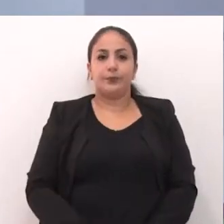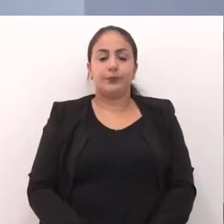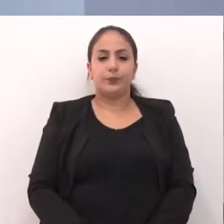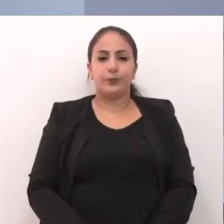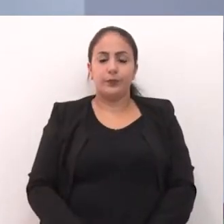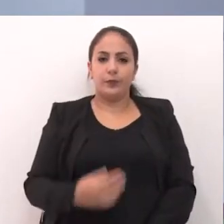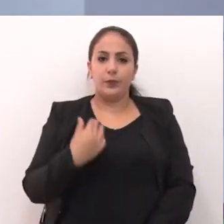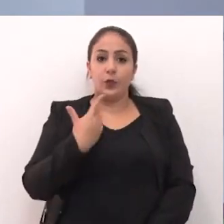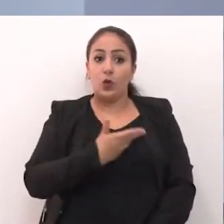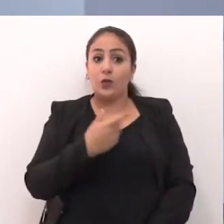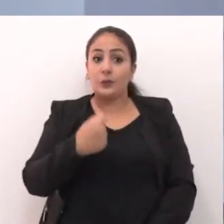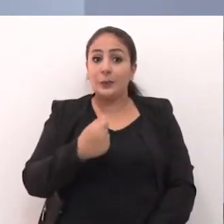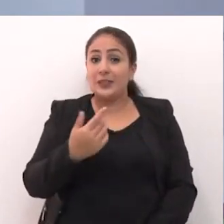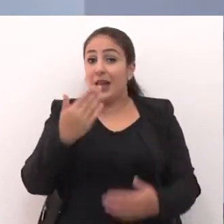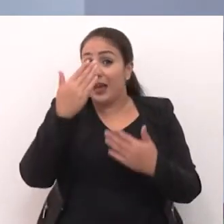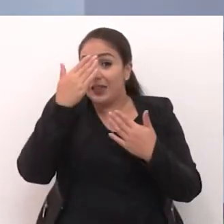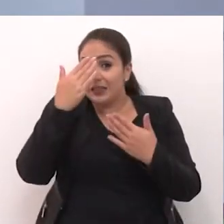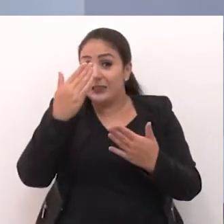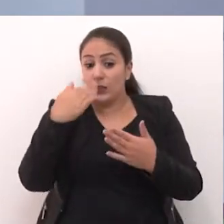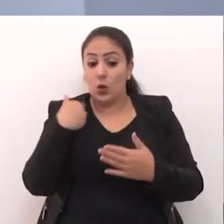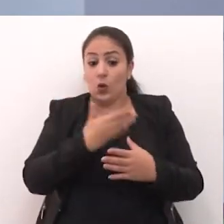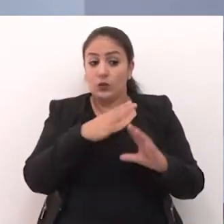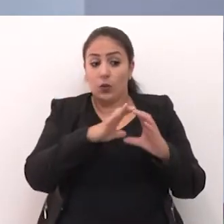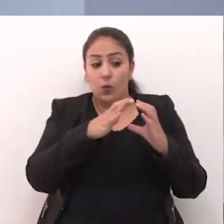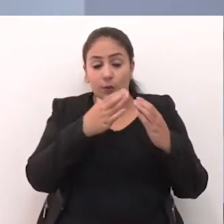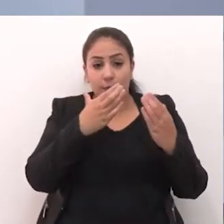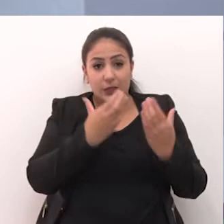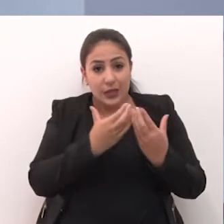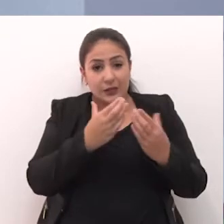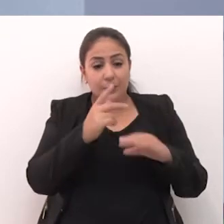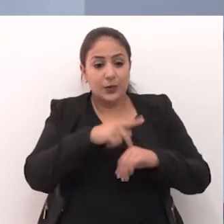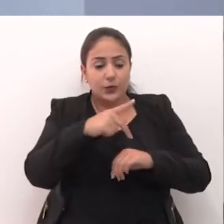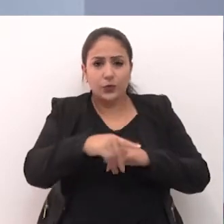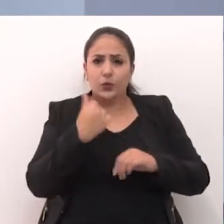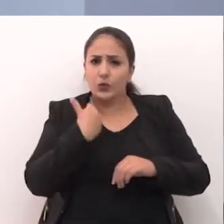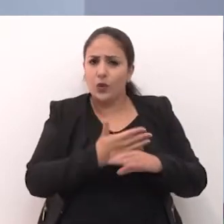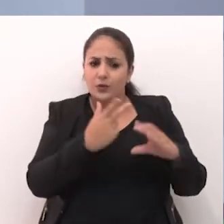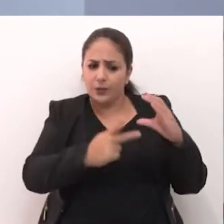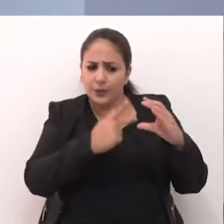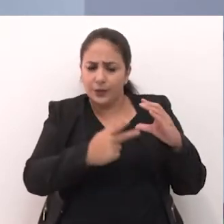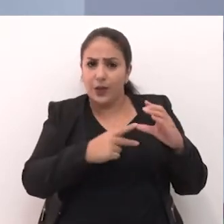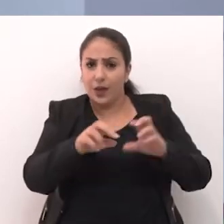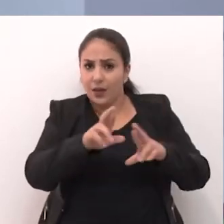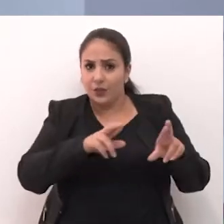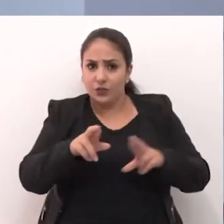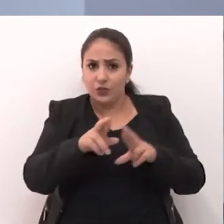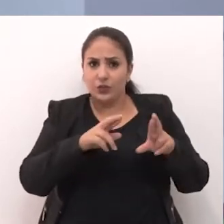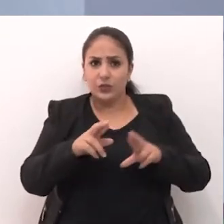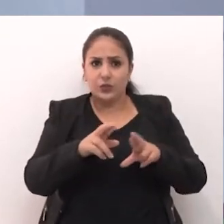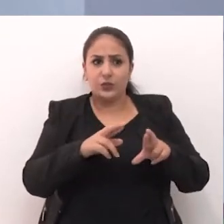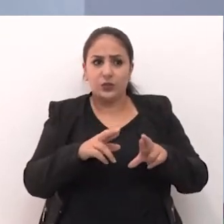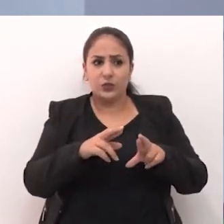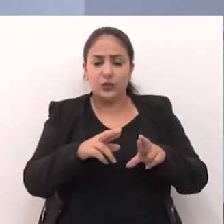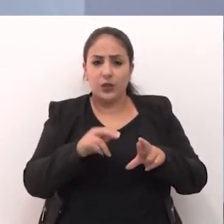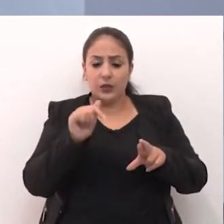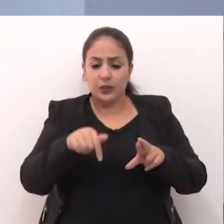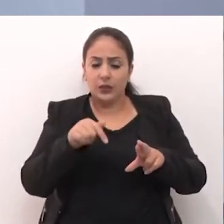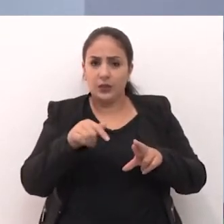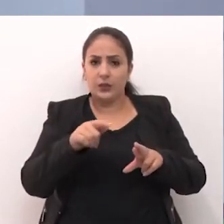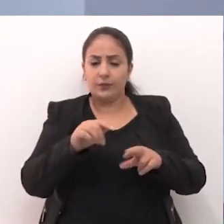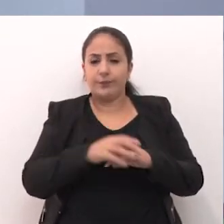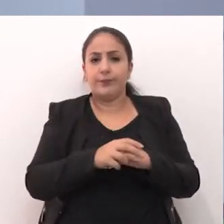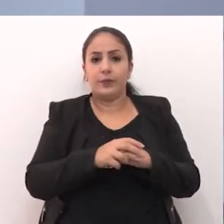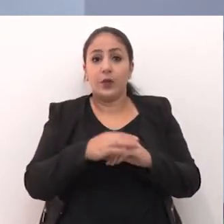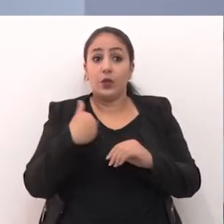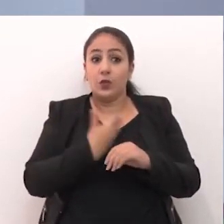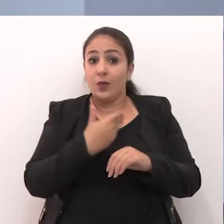repito, nós temos que agradecer, nós, comunidade Passo Fundo, nós, Câmara de Vereadores, nós da região norte do Rio Grande do